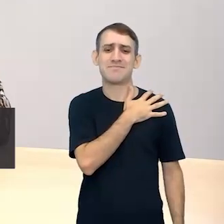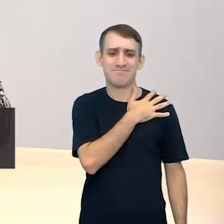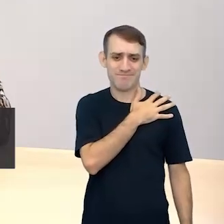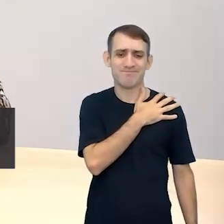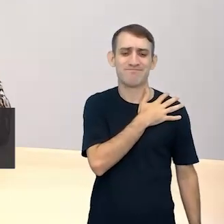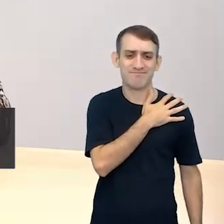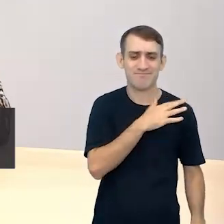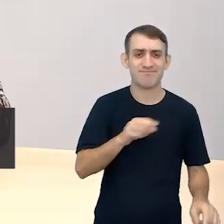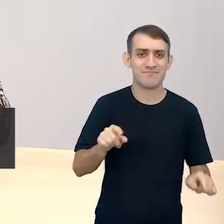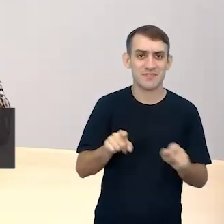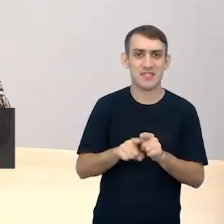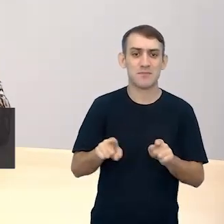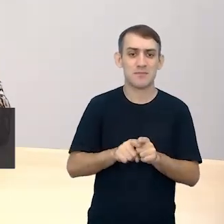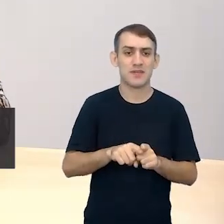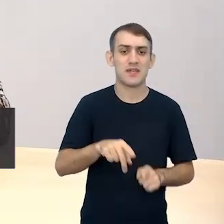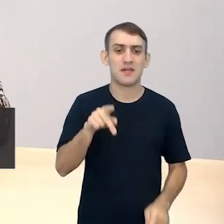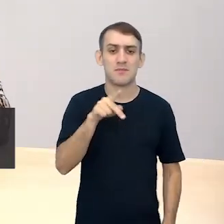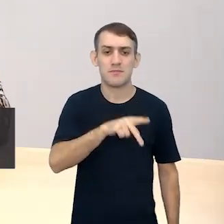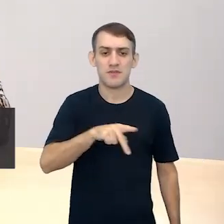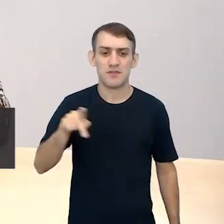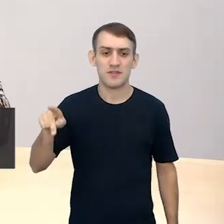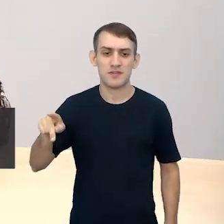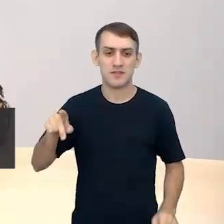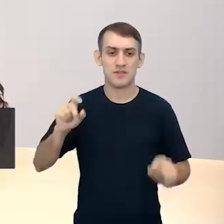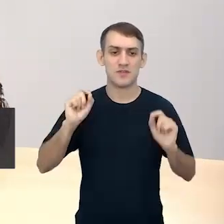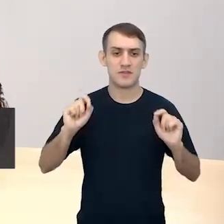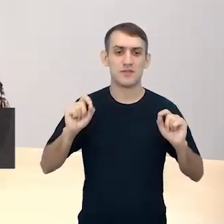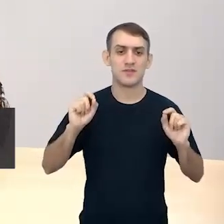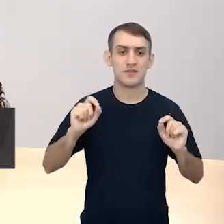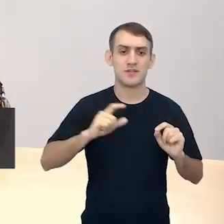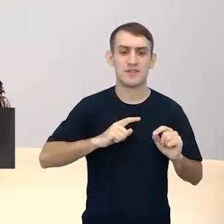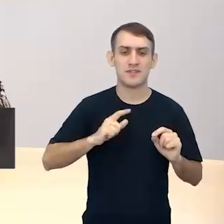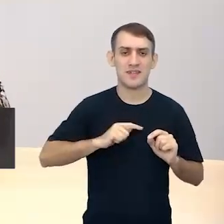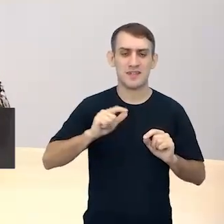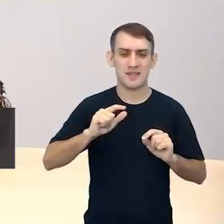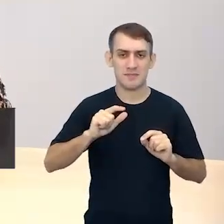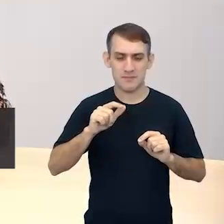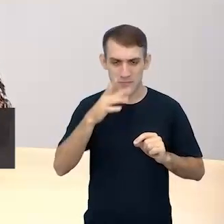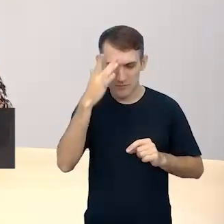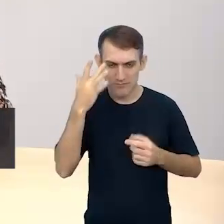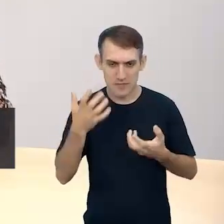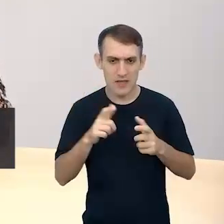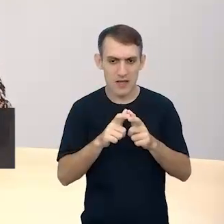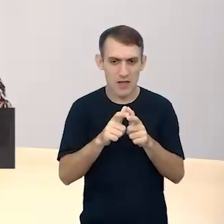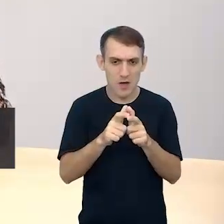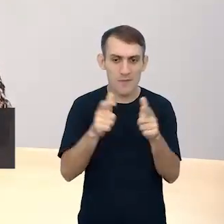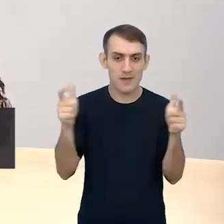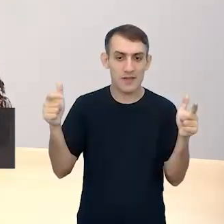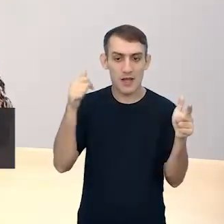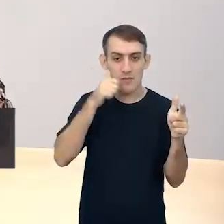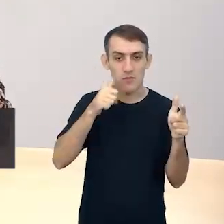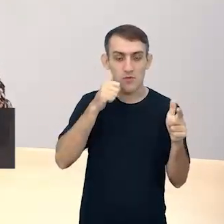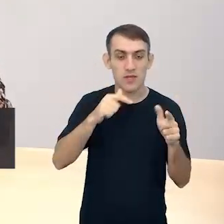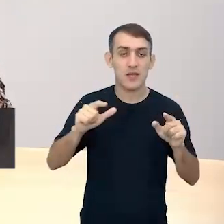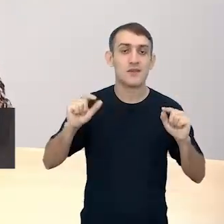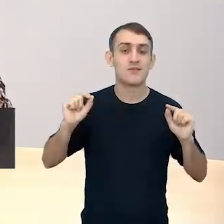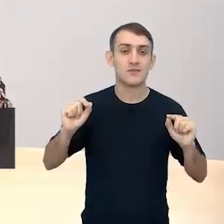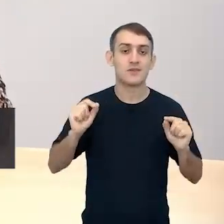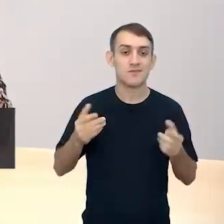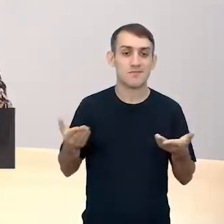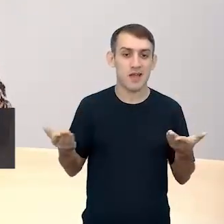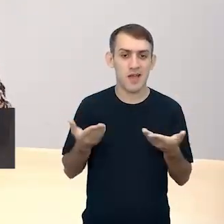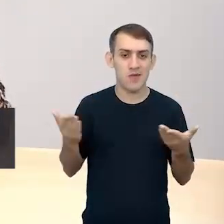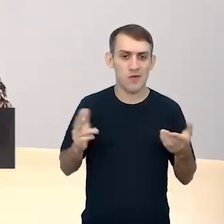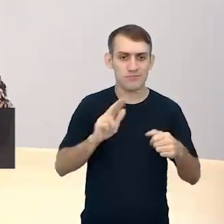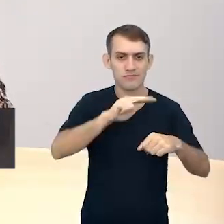e aqui a tendência a aumentar A partir do momento que as mulheres estão tomando os